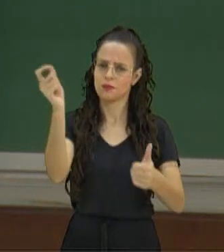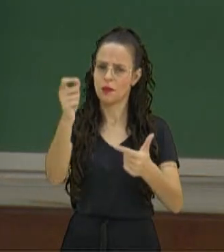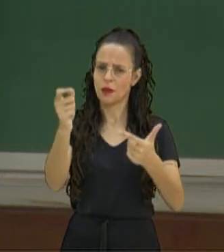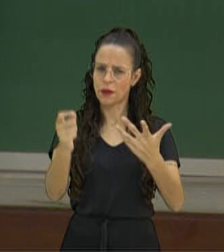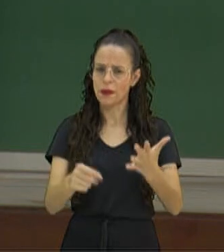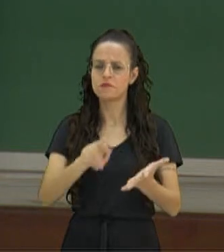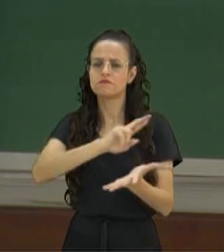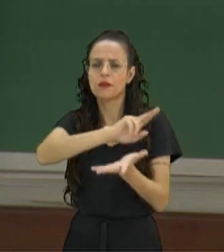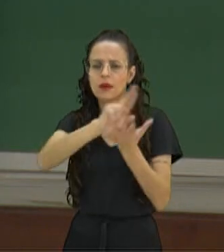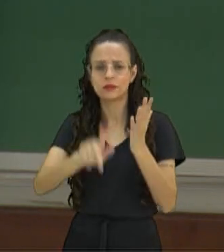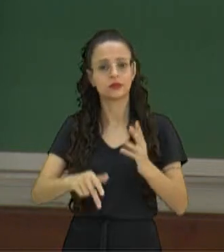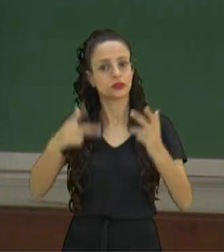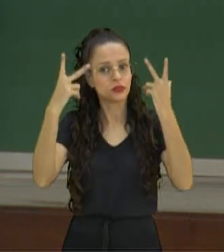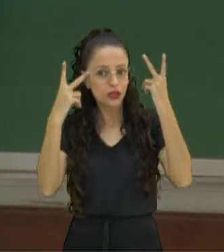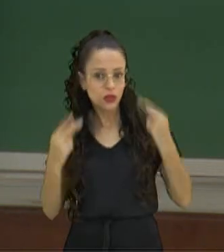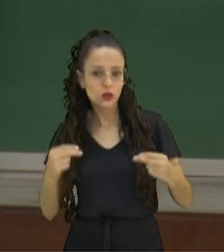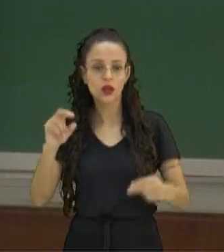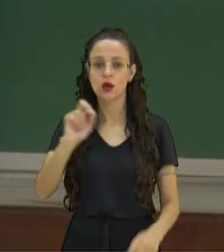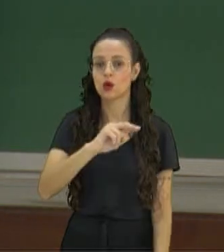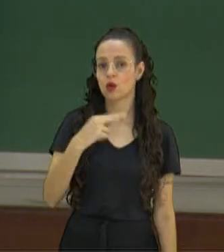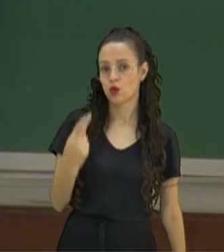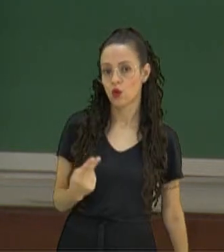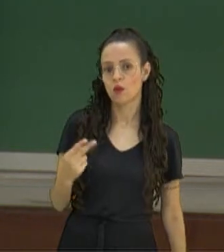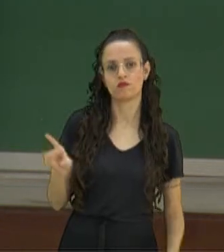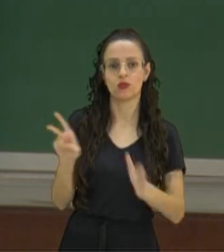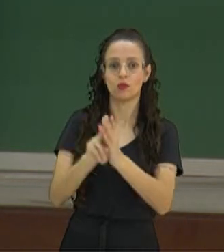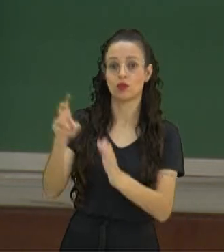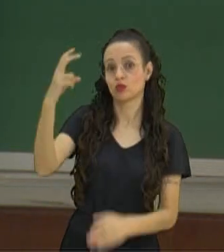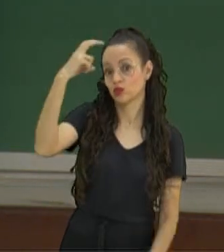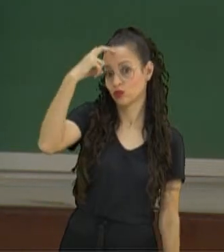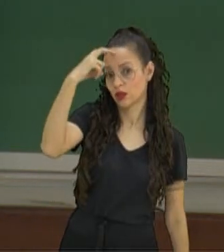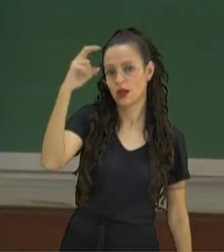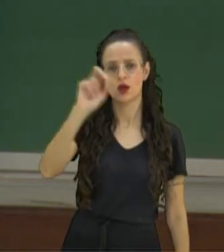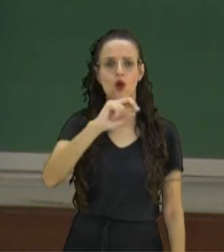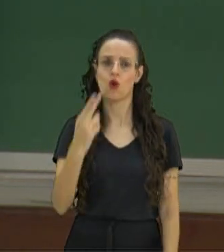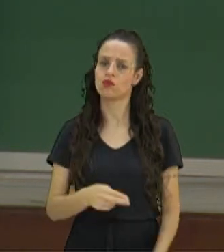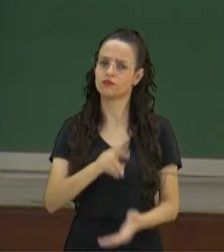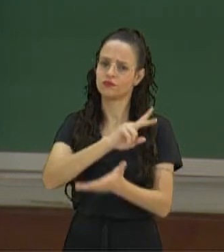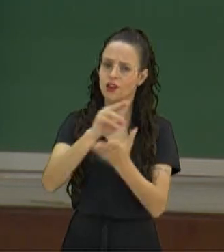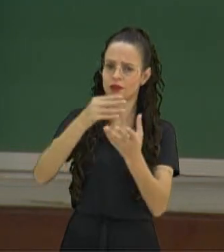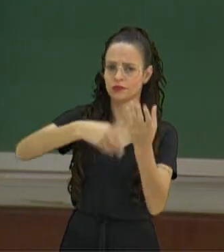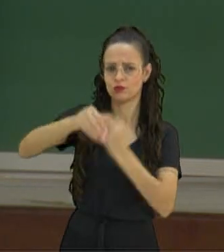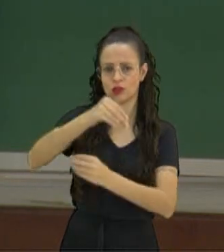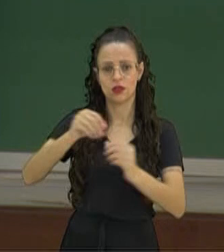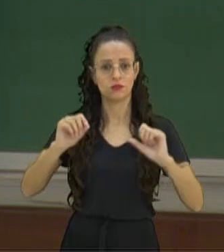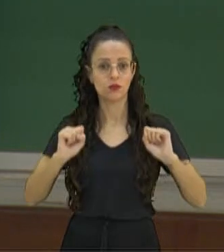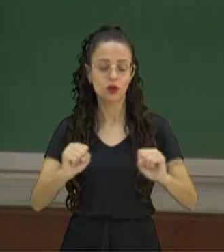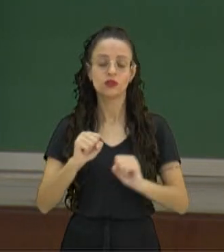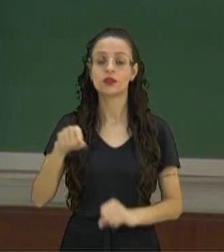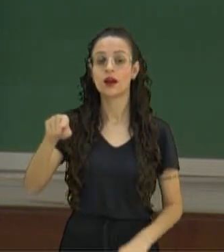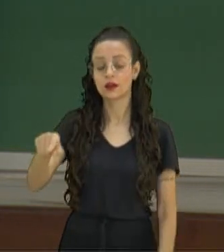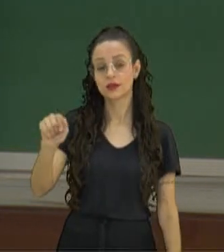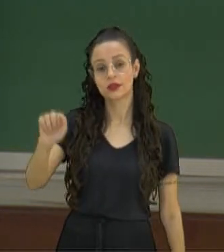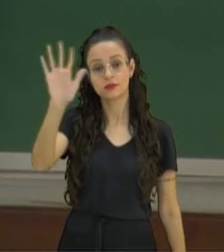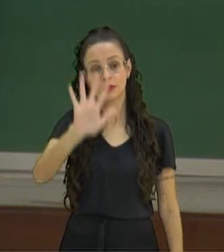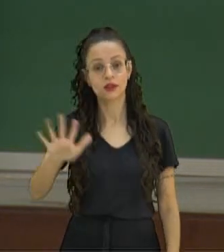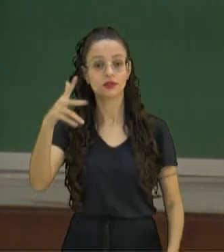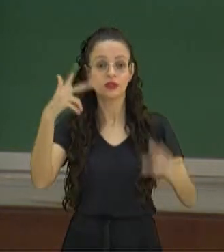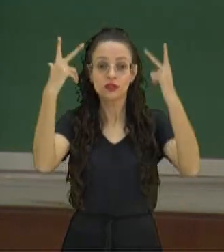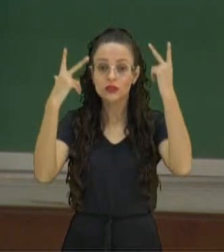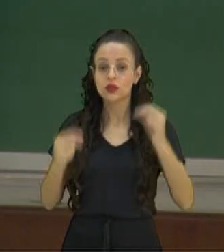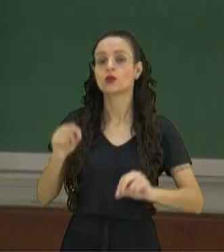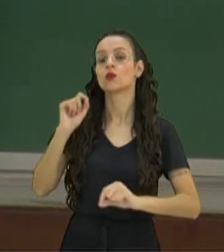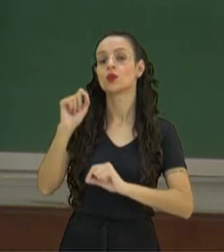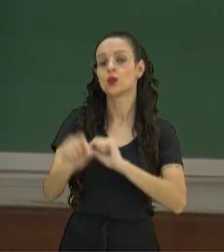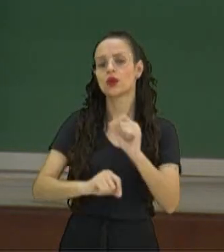que podem ser naturais ou culturais ou um conjunto dos dois. No caso da paisagem natural, eu tenho